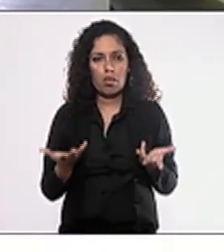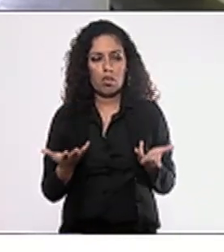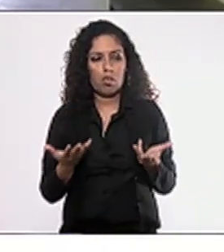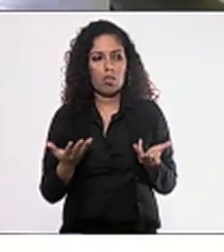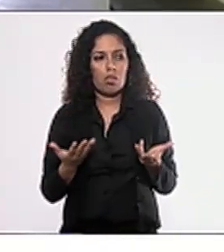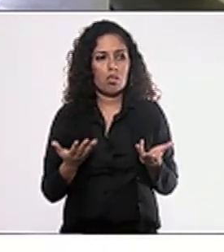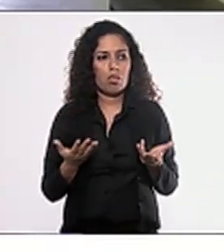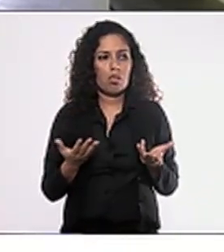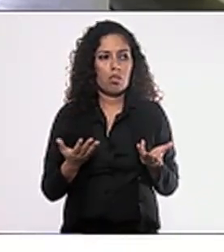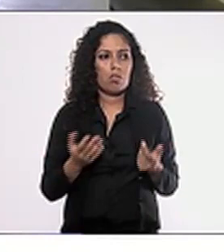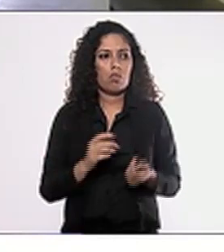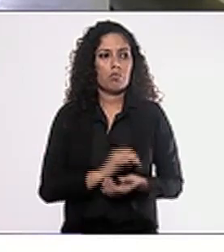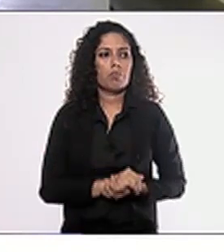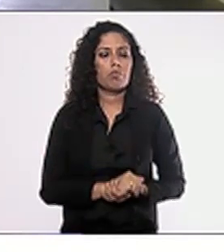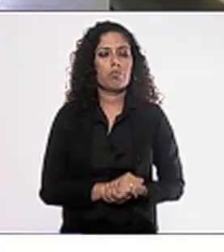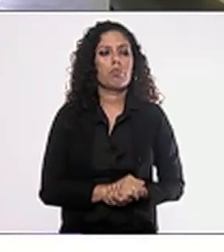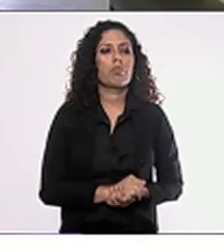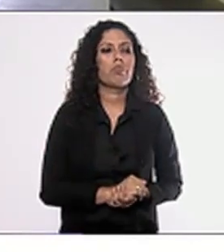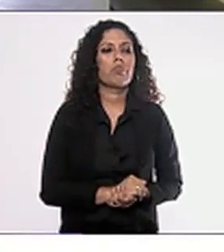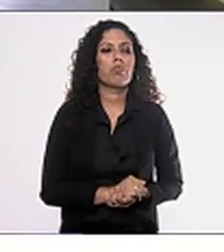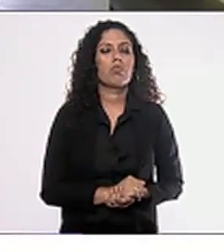Deputado Tiago.